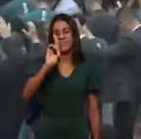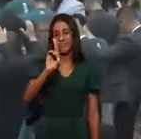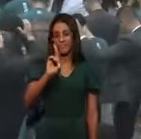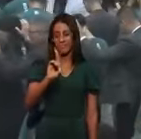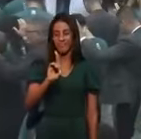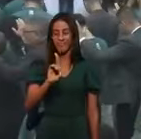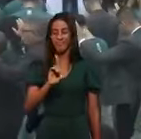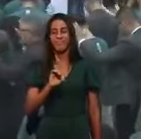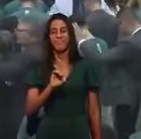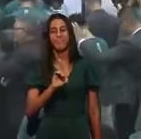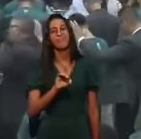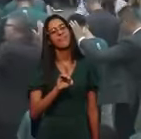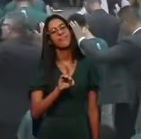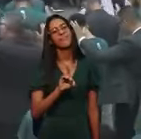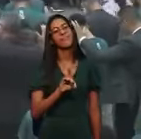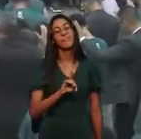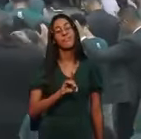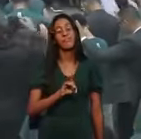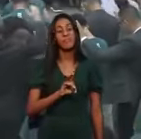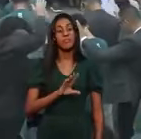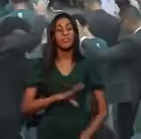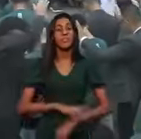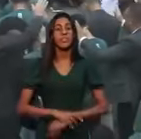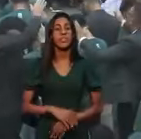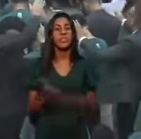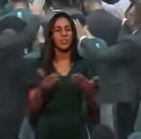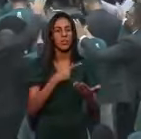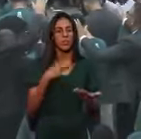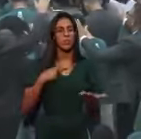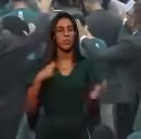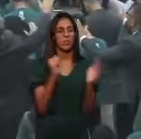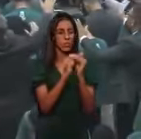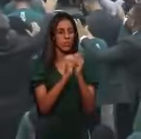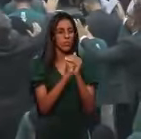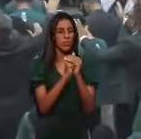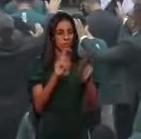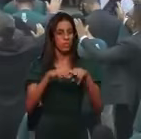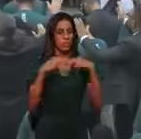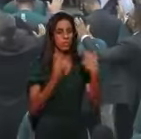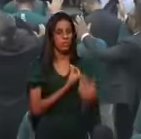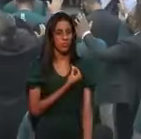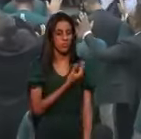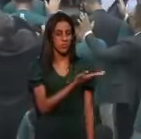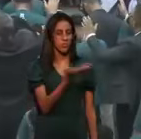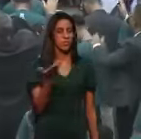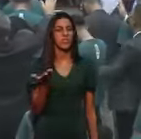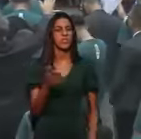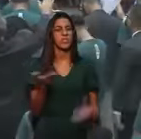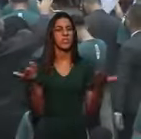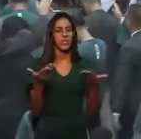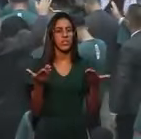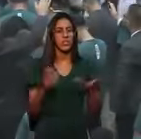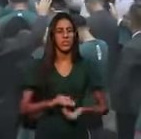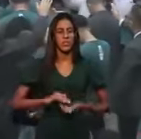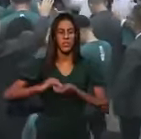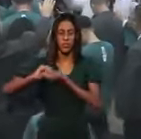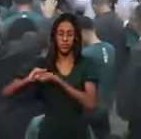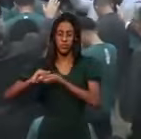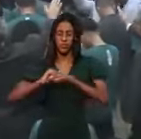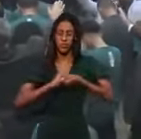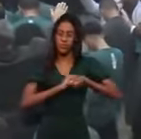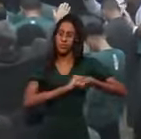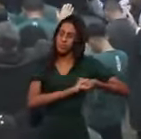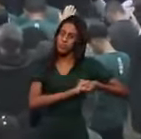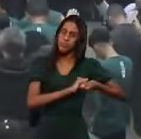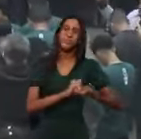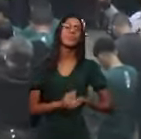Jesus virá. Pastor Dejane vai orar agora por vocês. Vamos dar as mãos lá atrás, lá em cima, aqui no púlpito. E os pastores